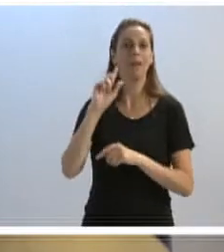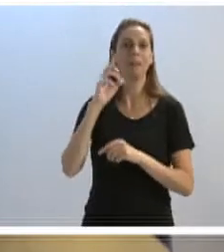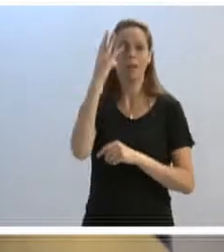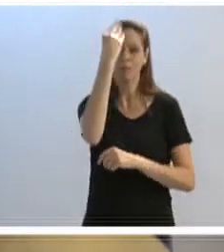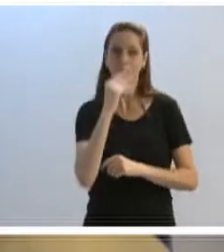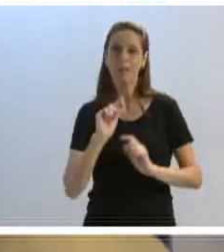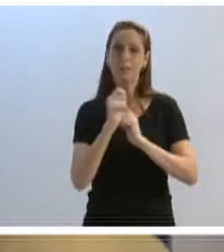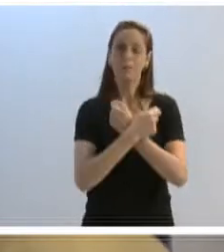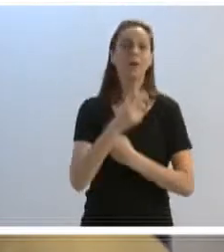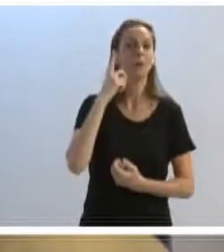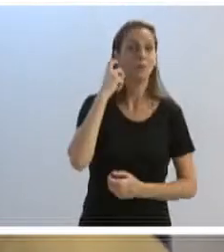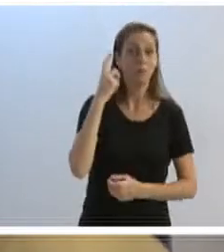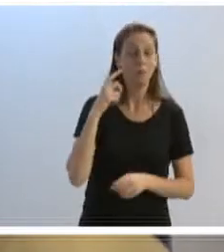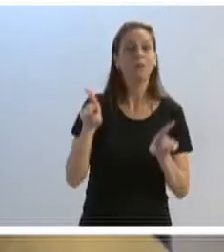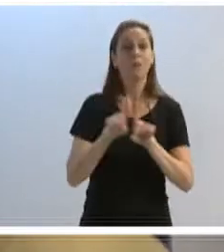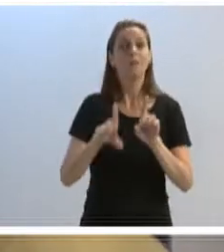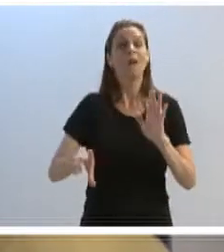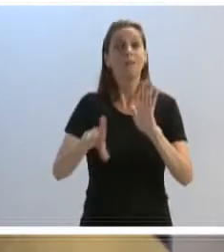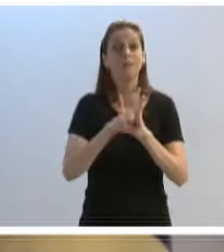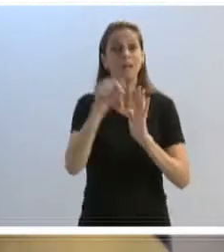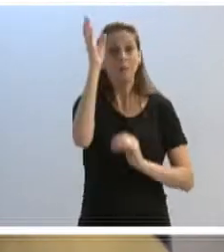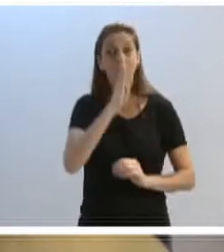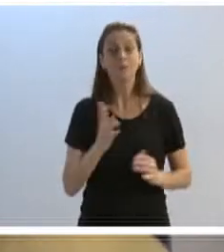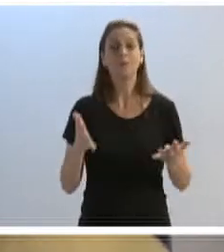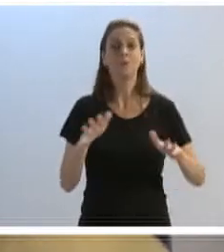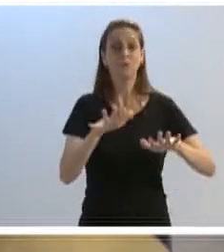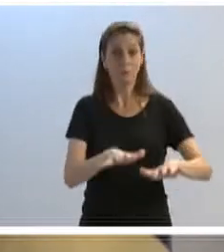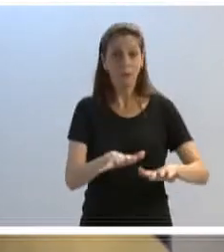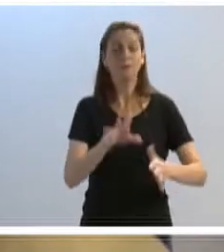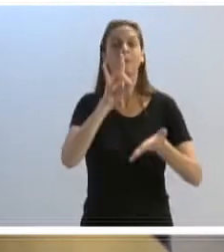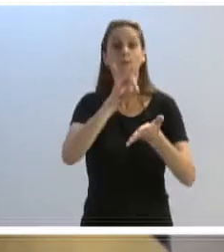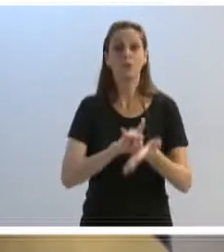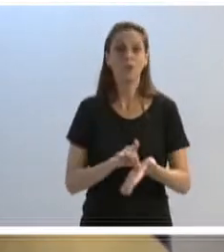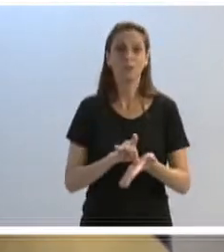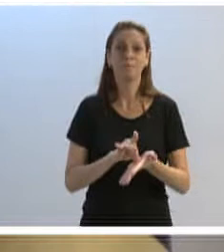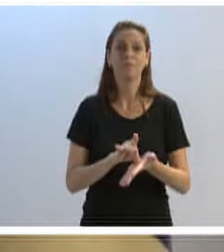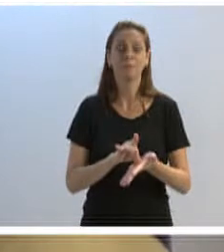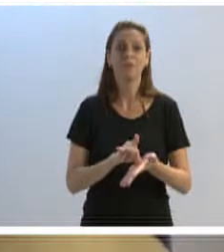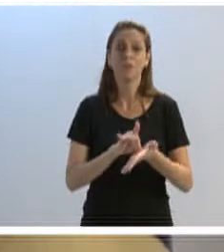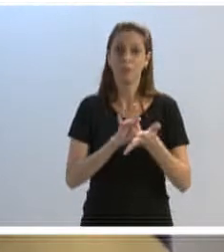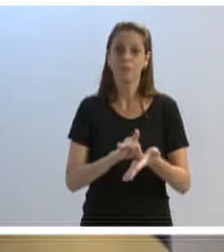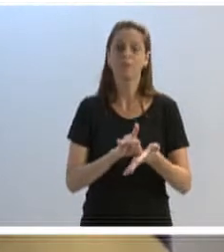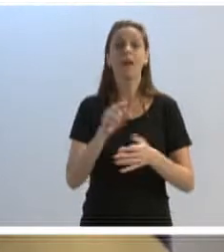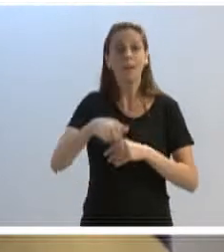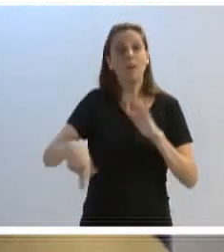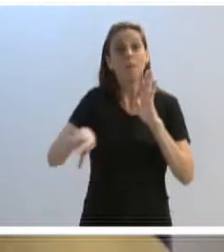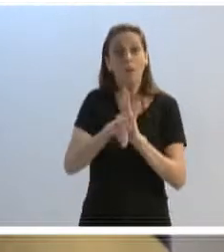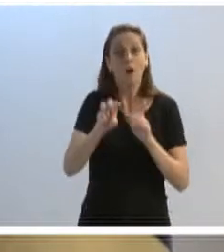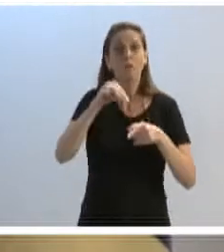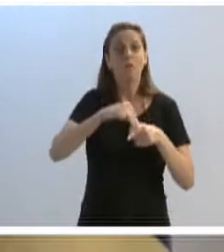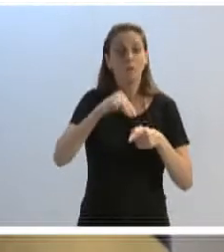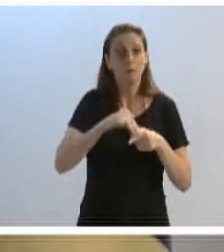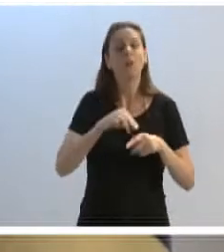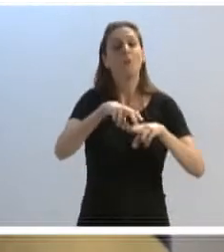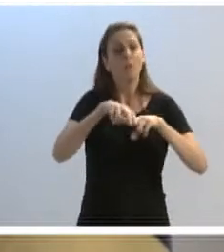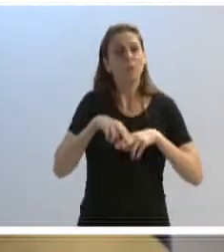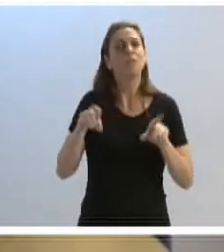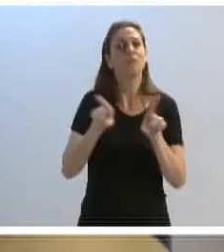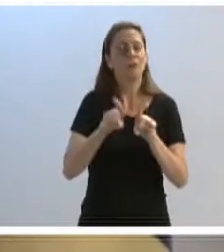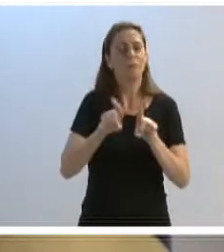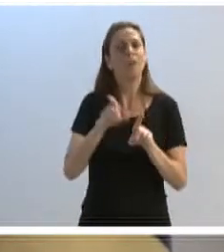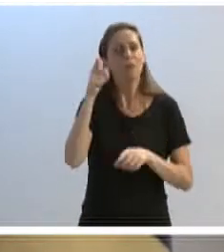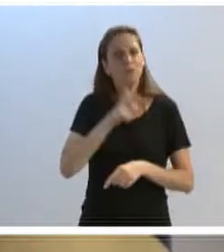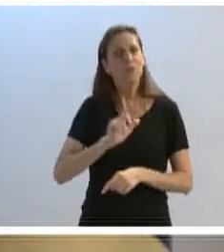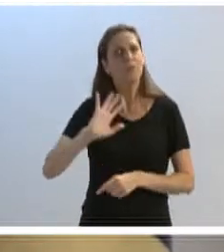para a Lei Brasileira de Inclusão seja transportada para a esfera desse município. E mais que isso, se converta